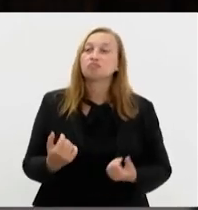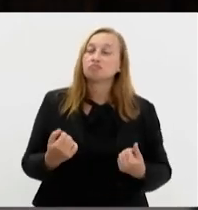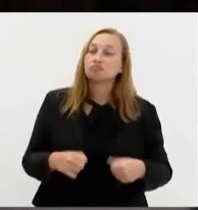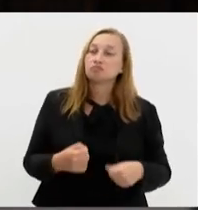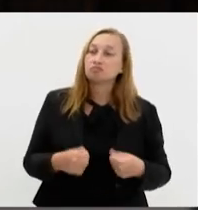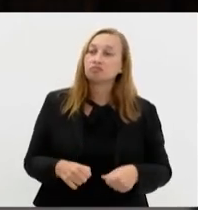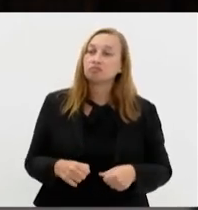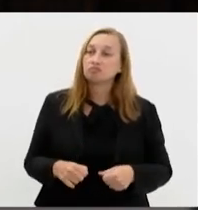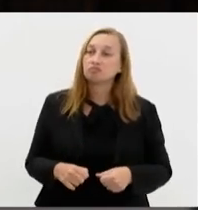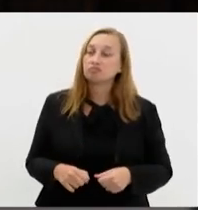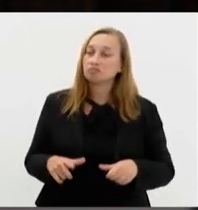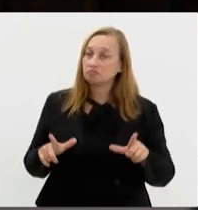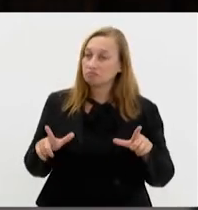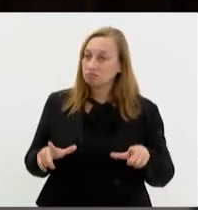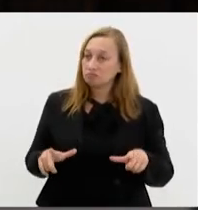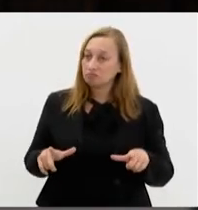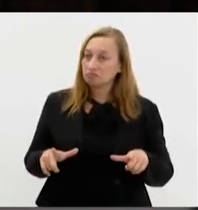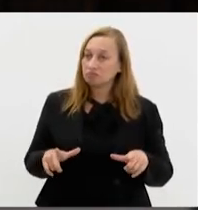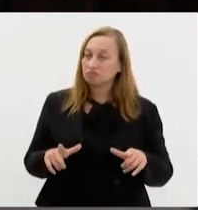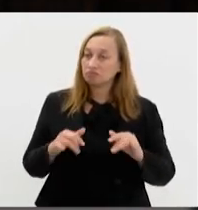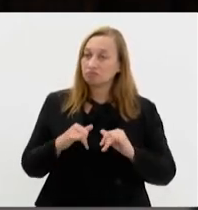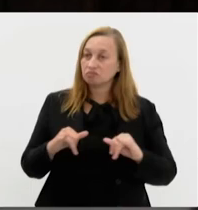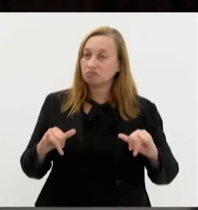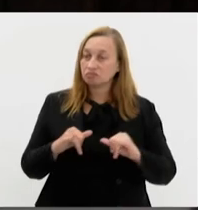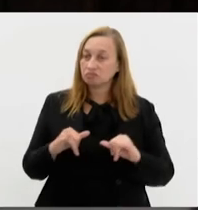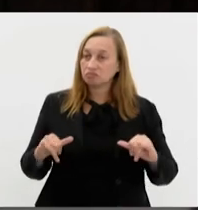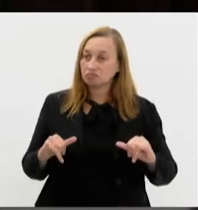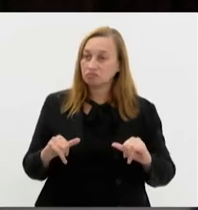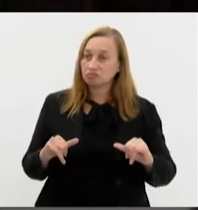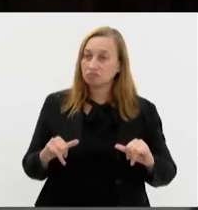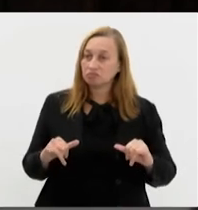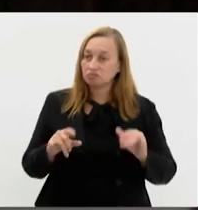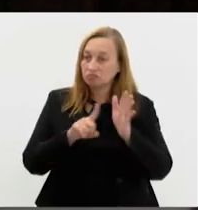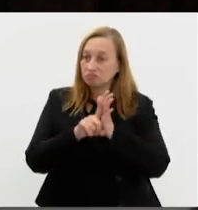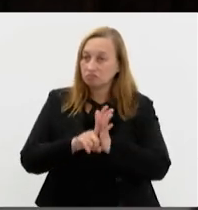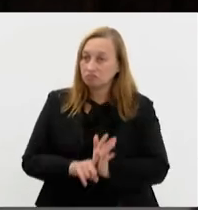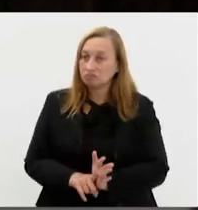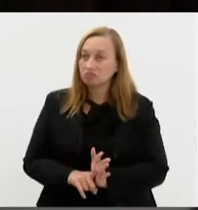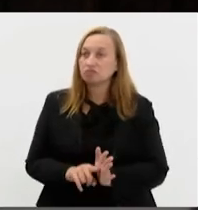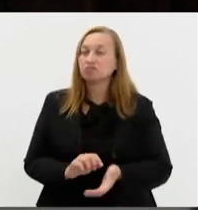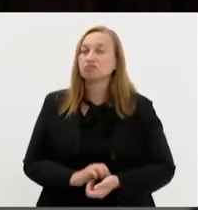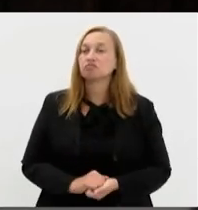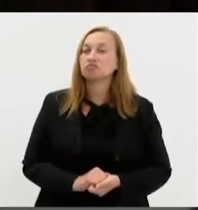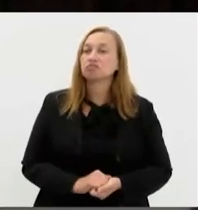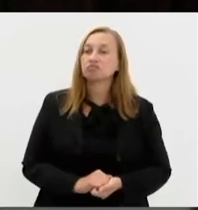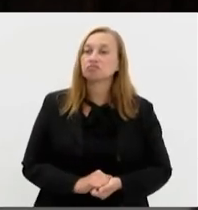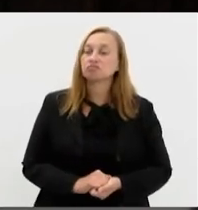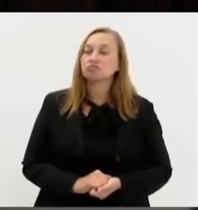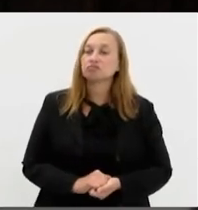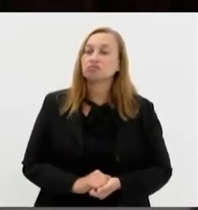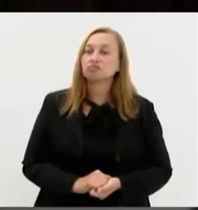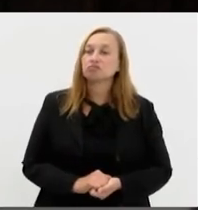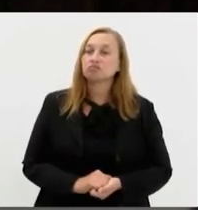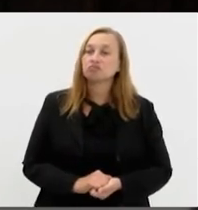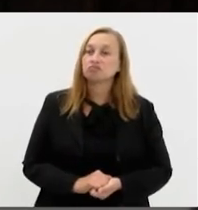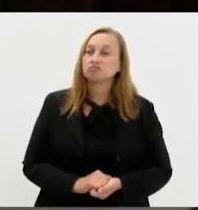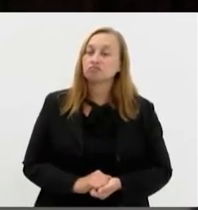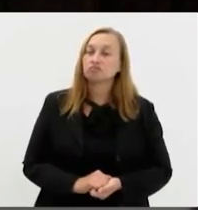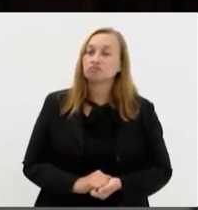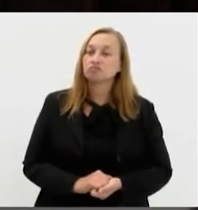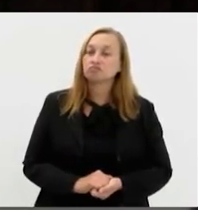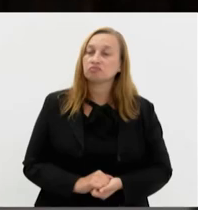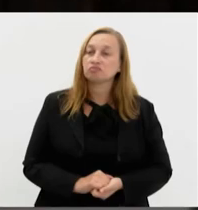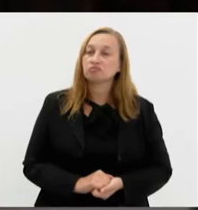aquilo seja deliberadamente destinado a produzir um dano seja um dano a patrimônio de